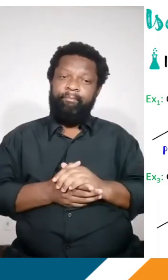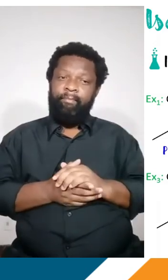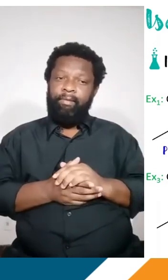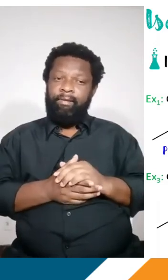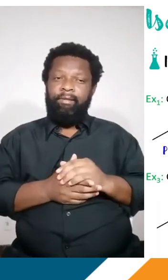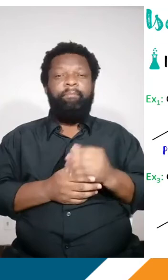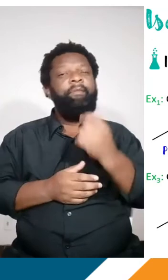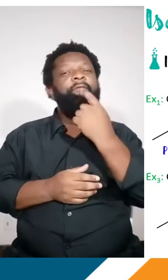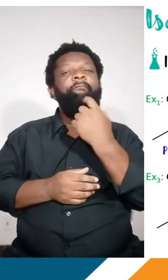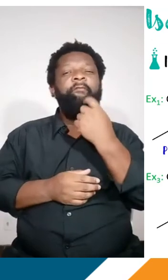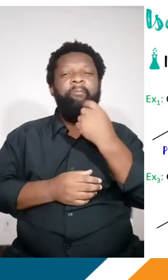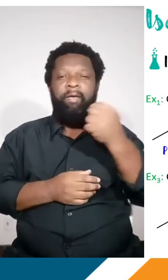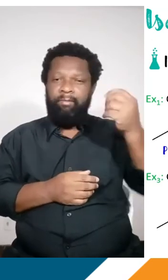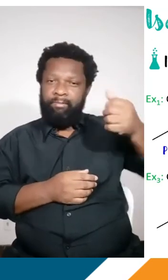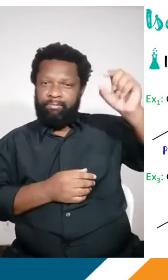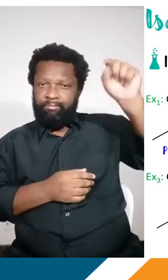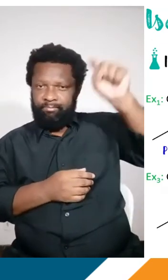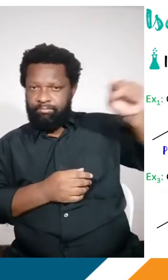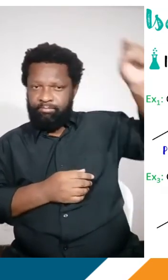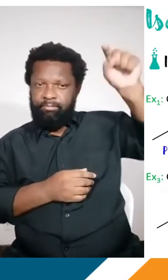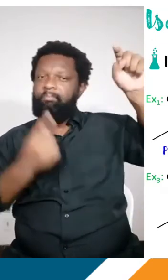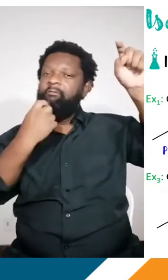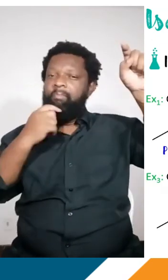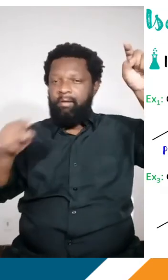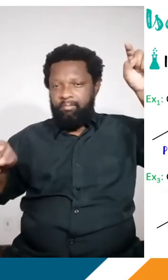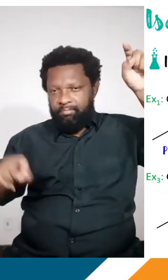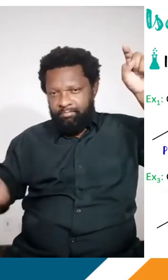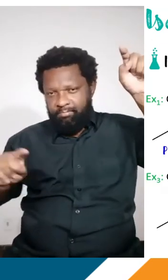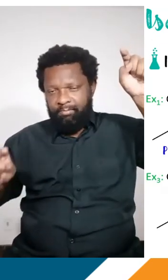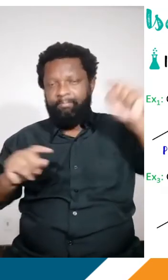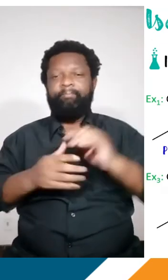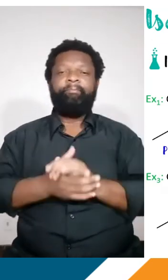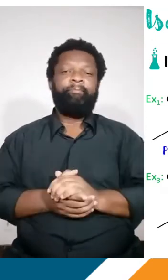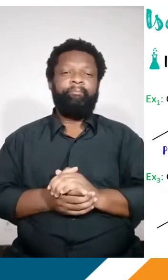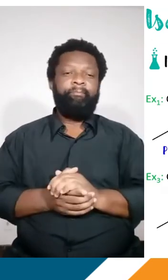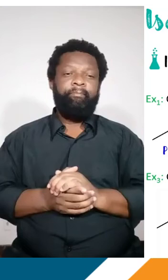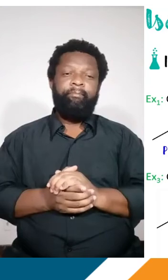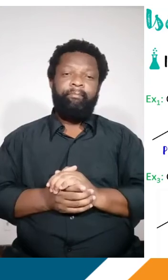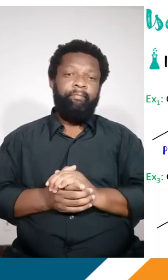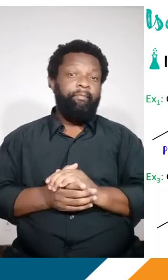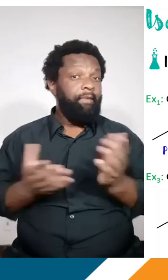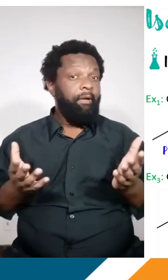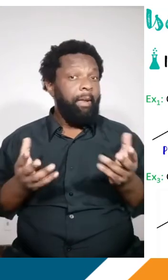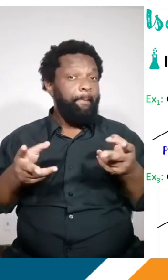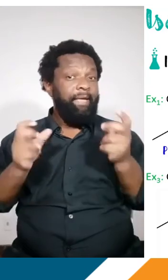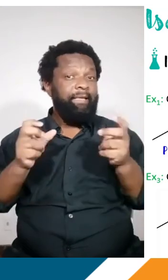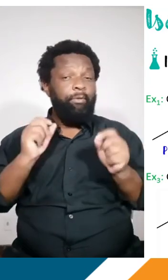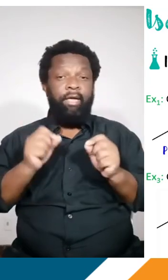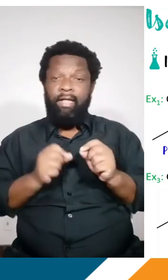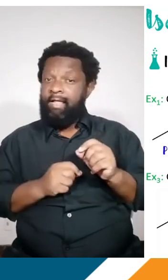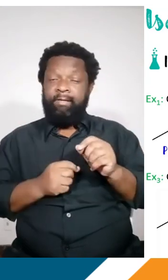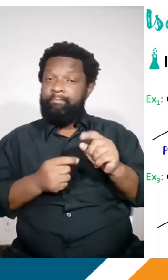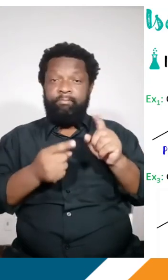está na posição 3, terceiro carbono da cadeia, né? 1, 2, 3. Então, repara,